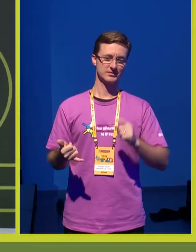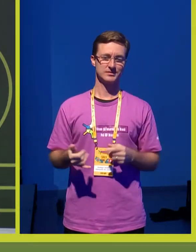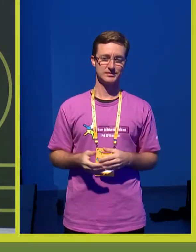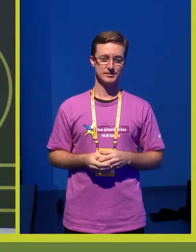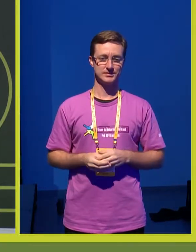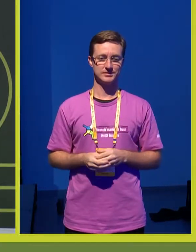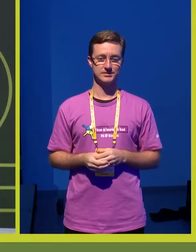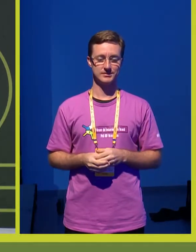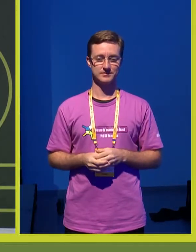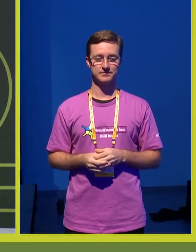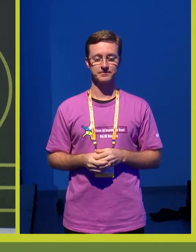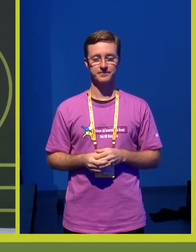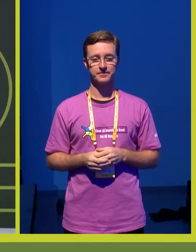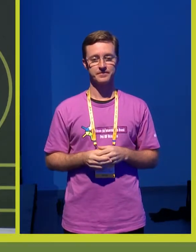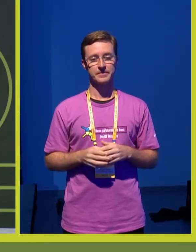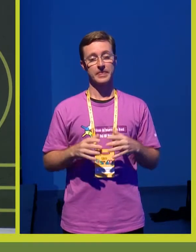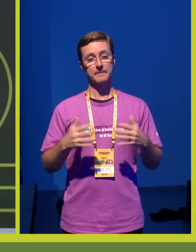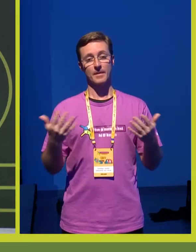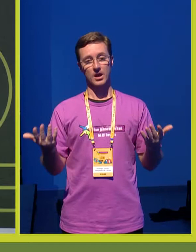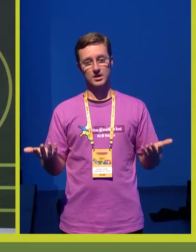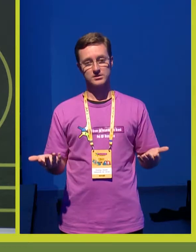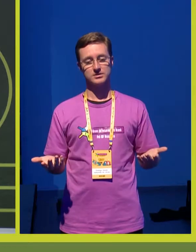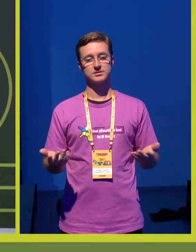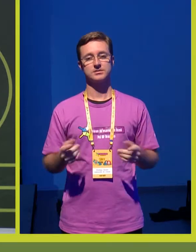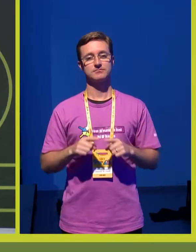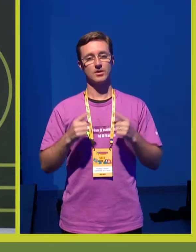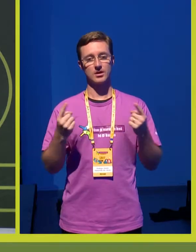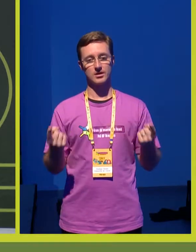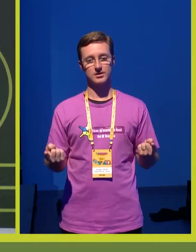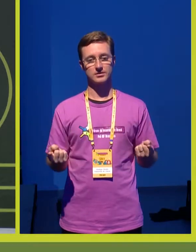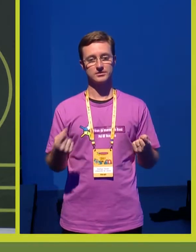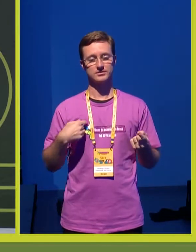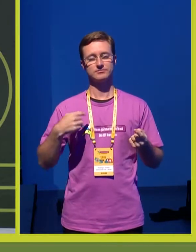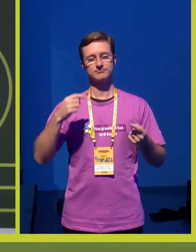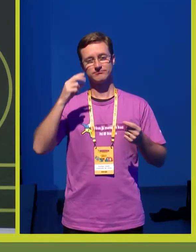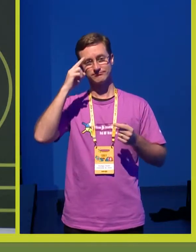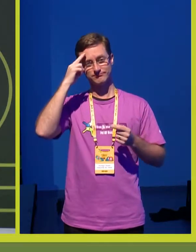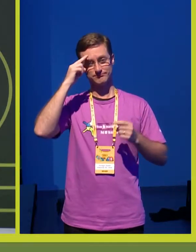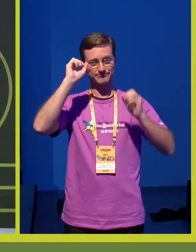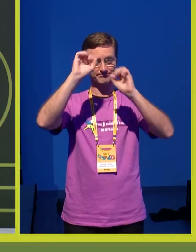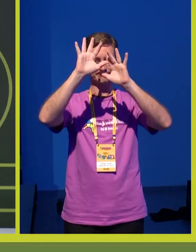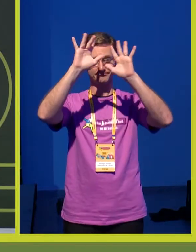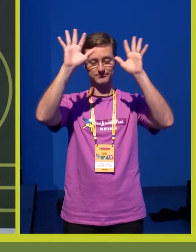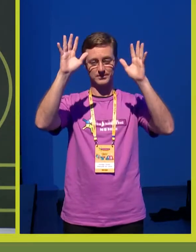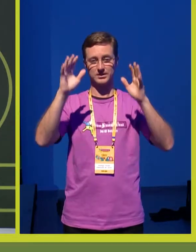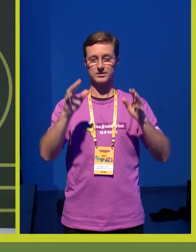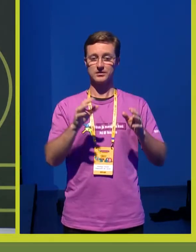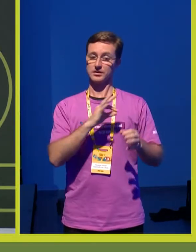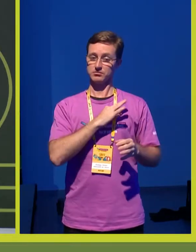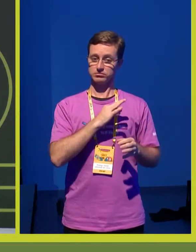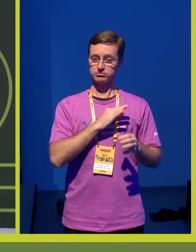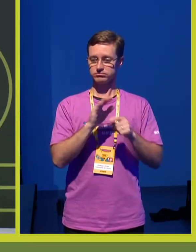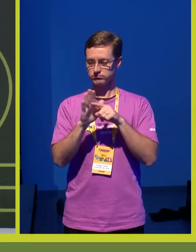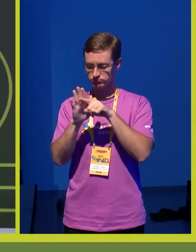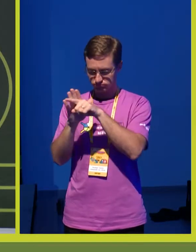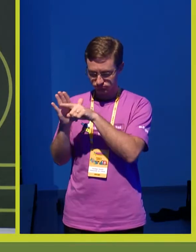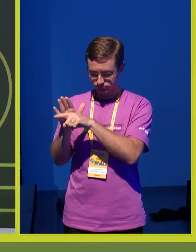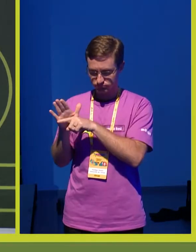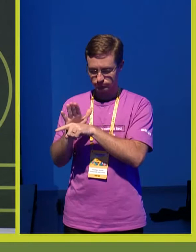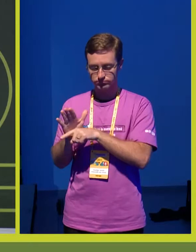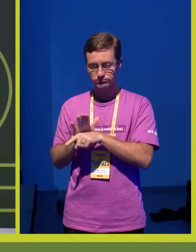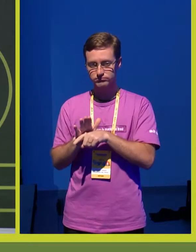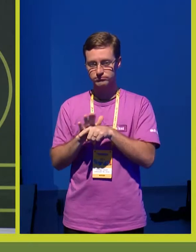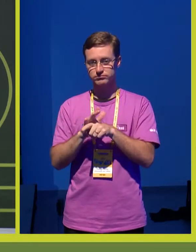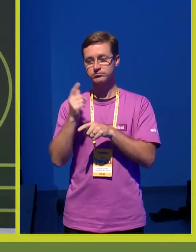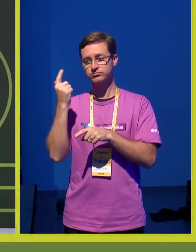quanto no exemplo do Renan mas eu imagino que muitas vezes com uma perícia você vai conseguir recuperar sim tudo o que tem